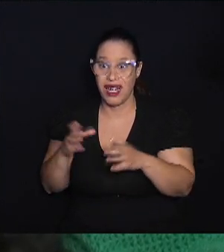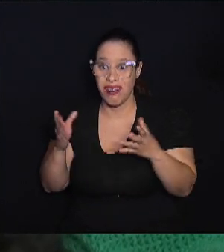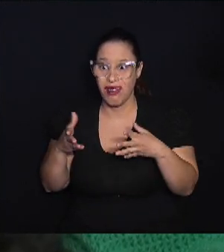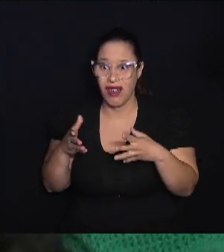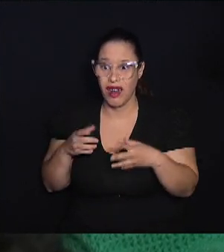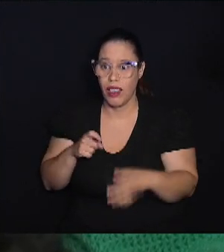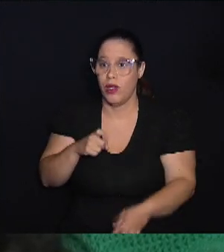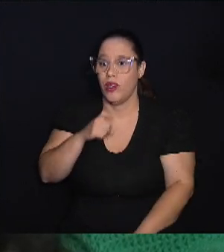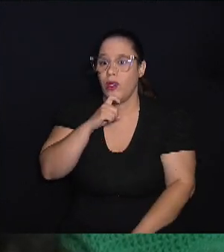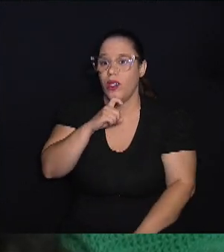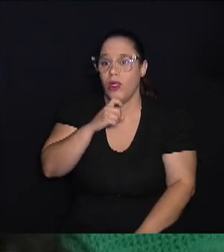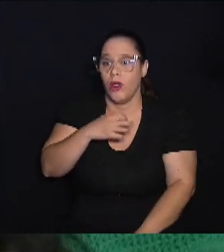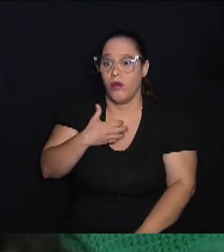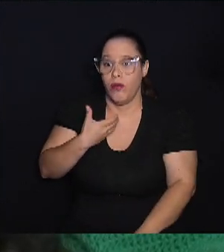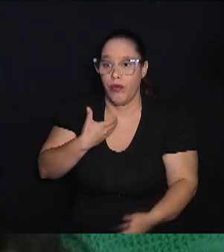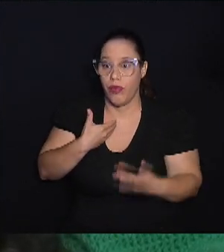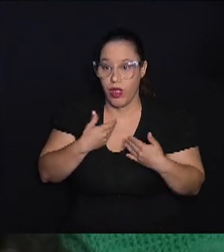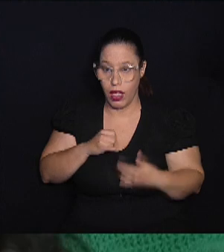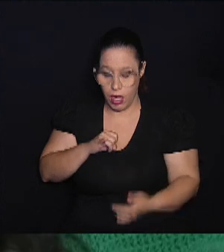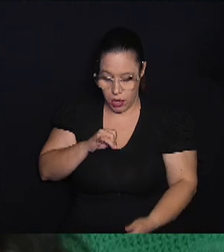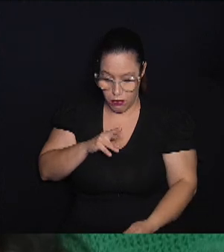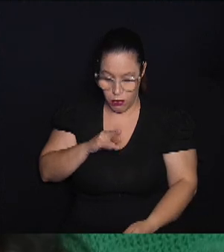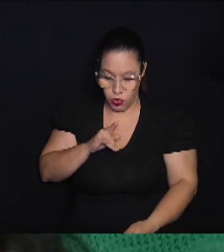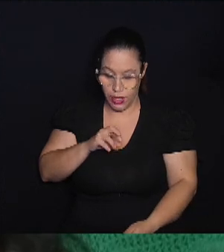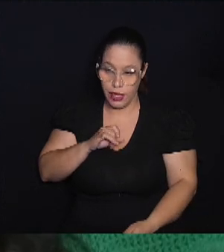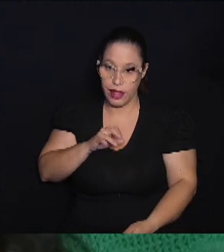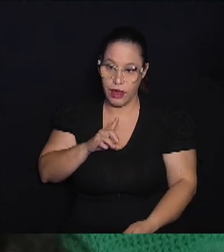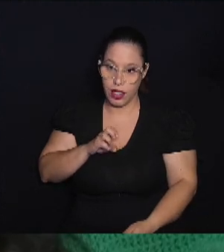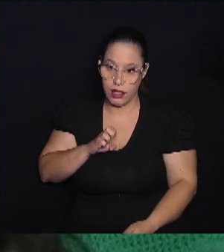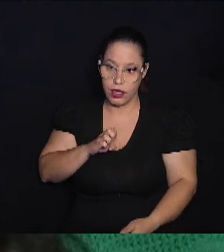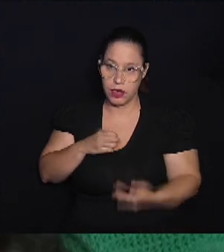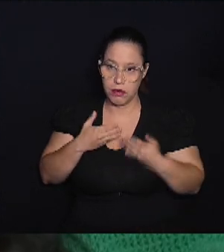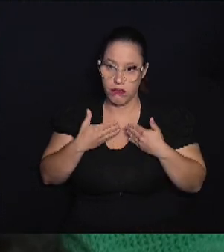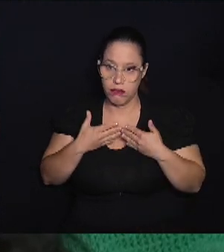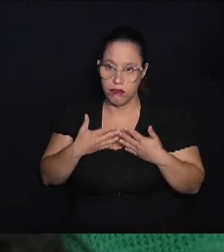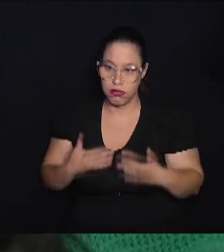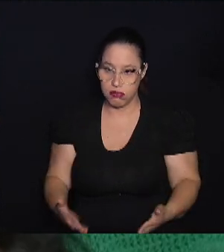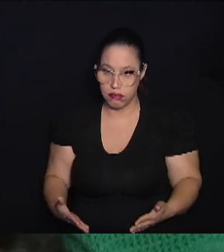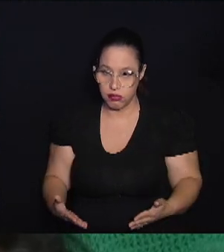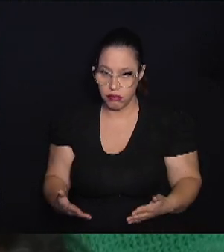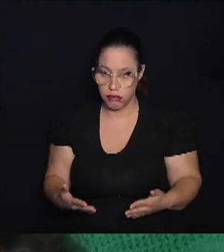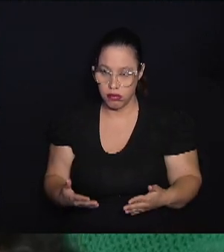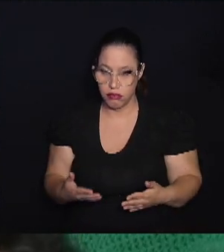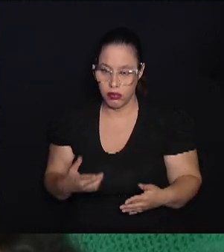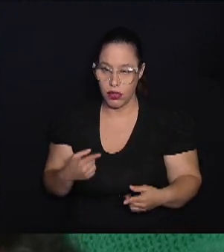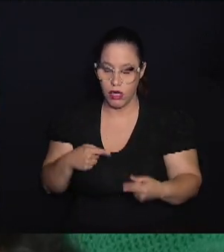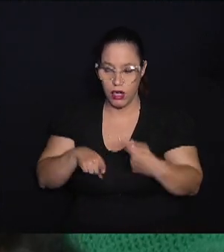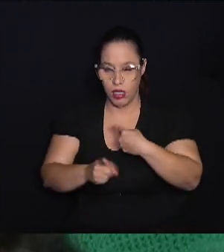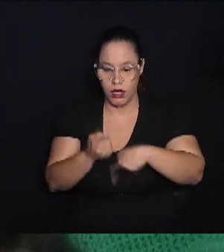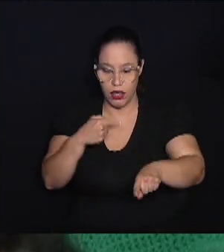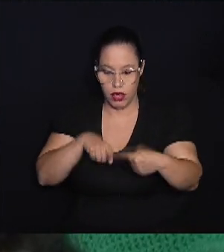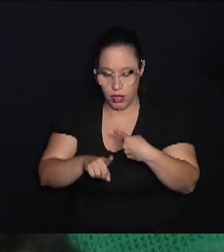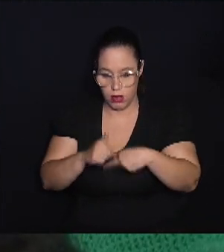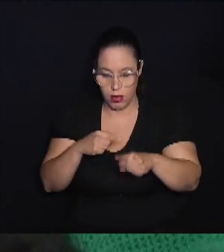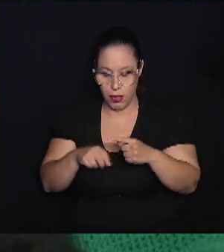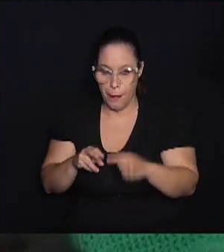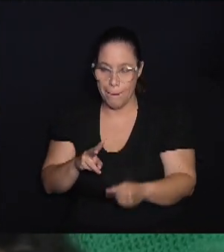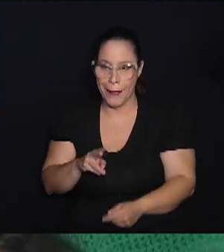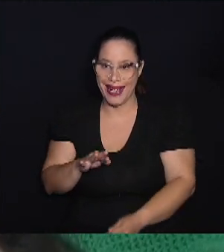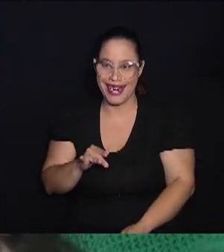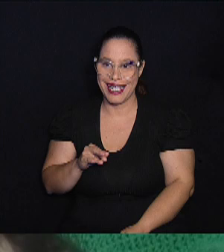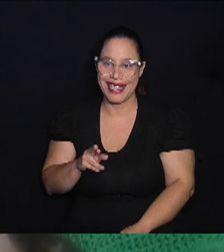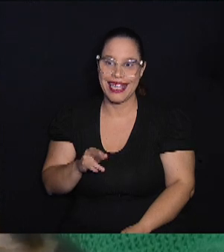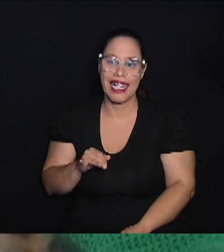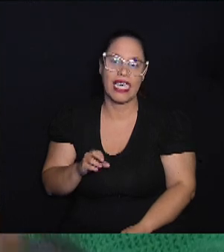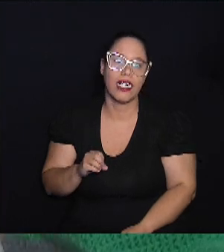a imunidade deles também baixa e tem uma circulação maior de doenças virais, doenças bacterianas. Por isso, o ideal nessa época é